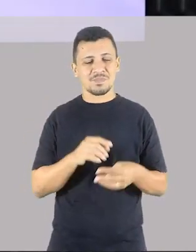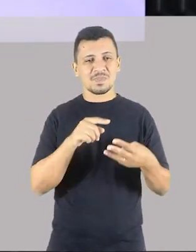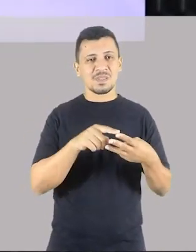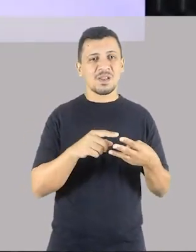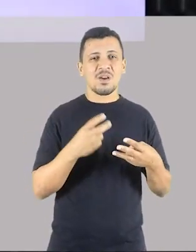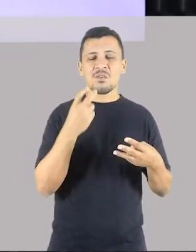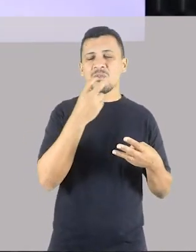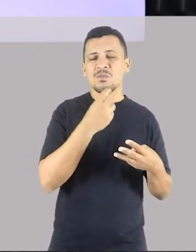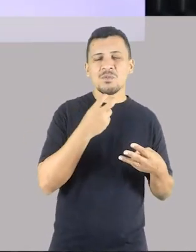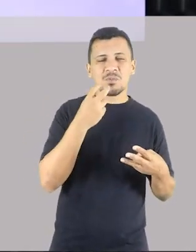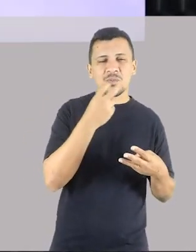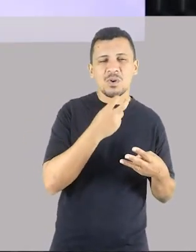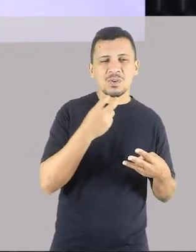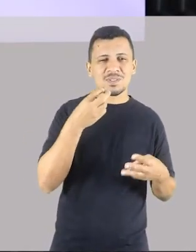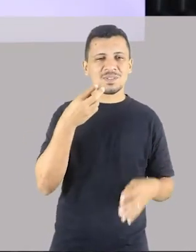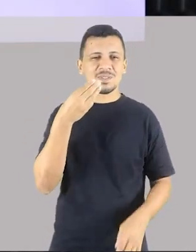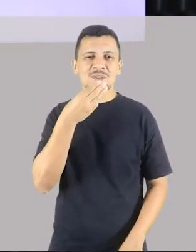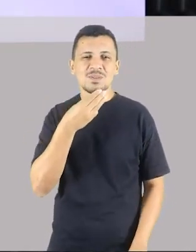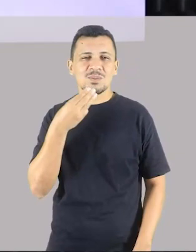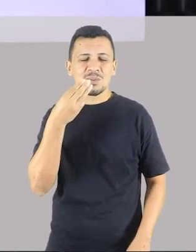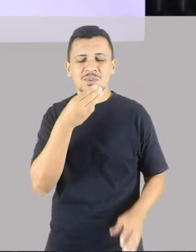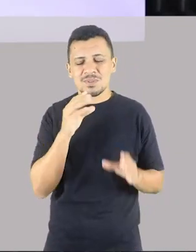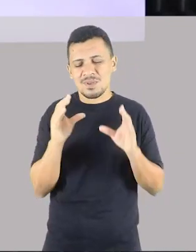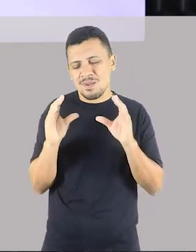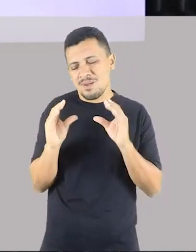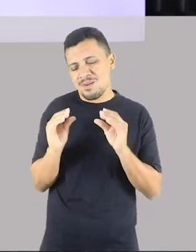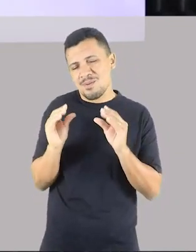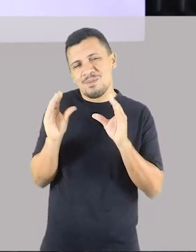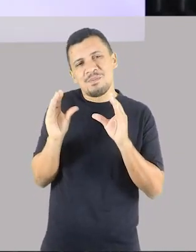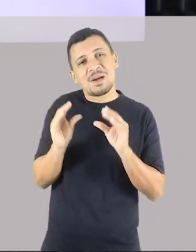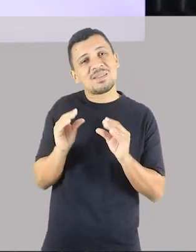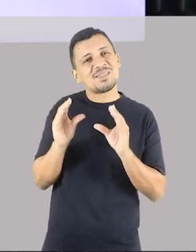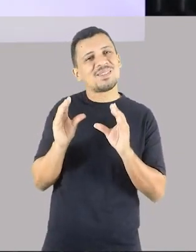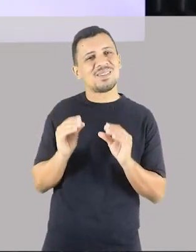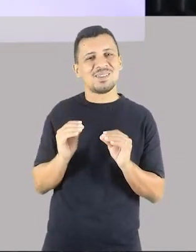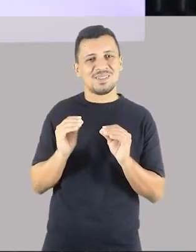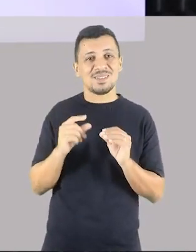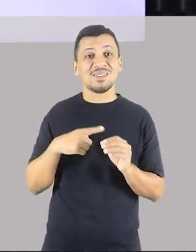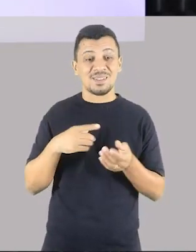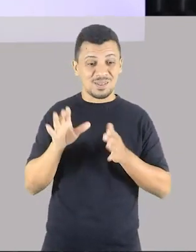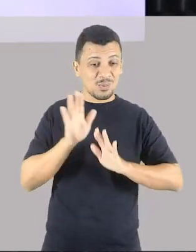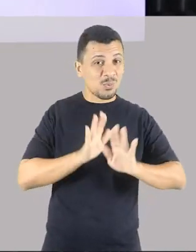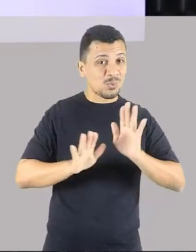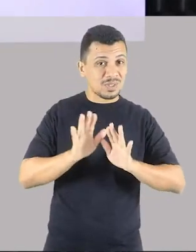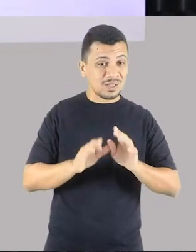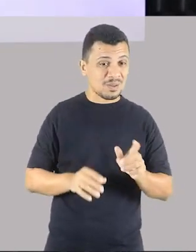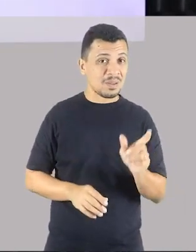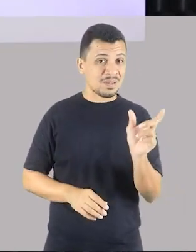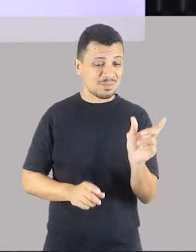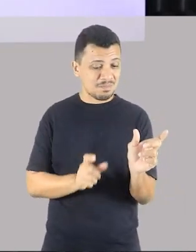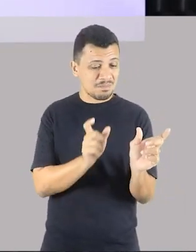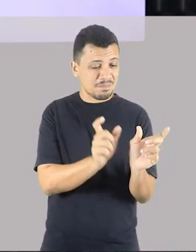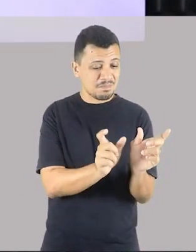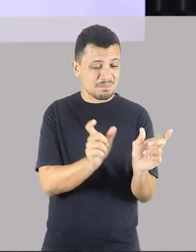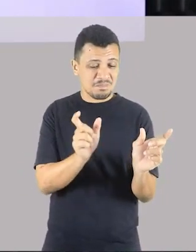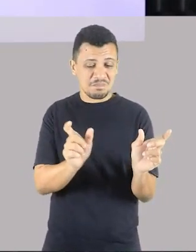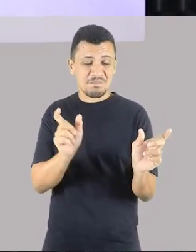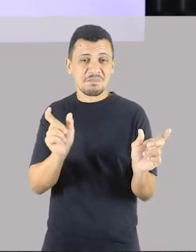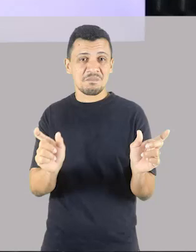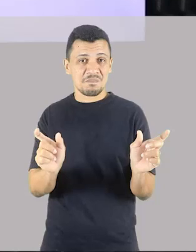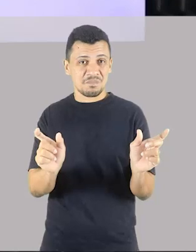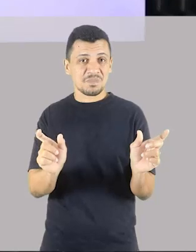doce e macia, notem. Aí você tem que ter esse cuidado de observar, né? Você tem 3 palavras que estão